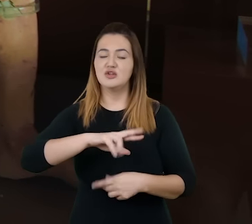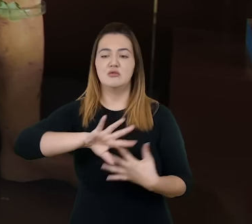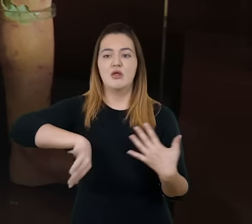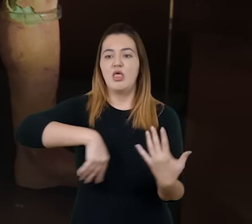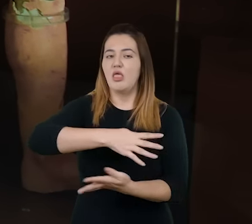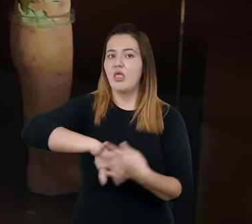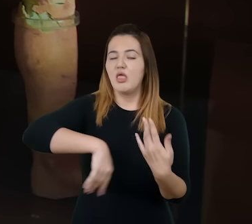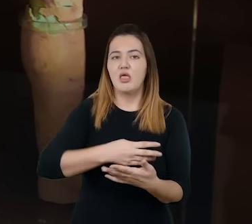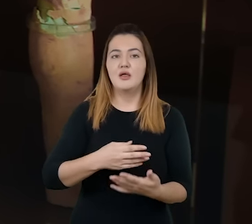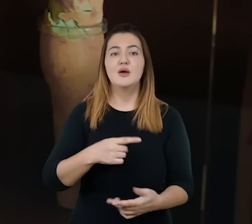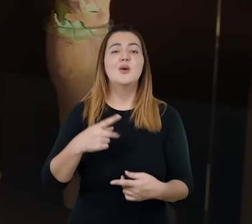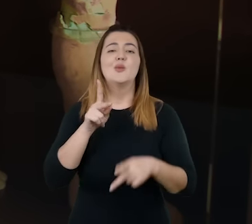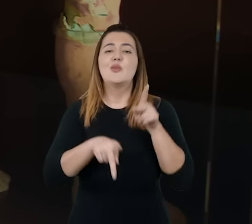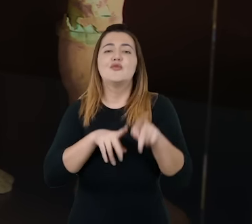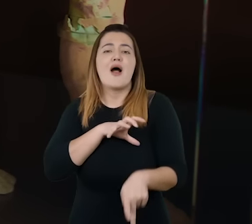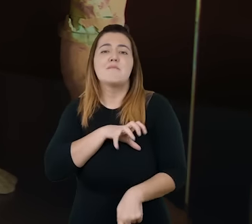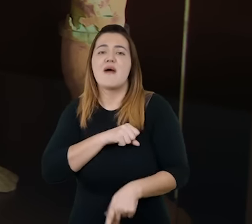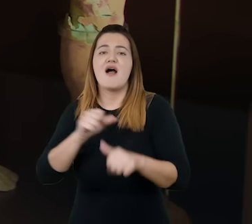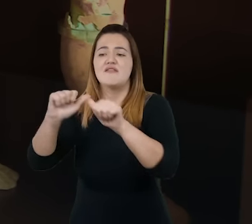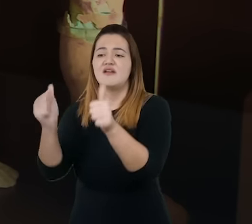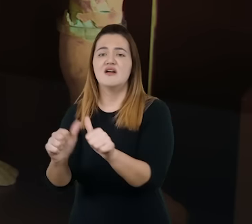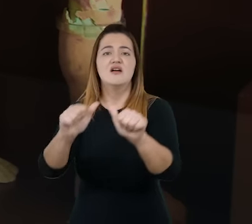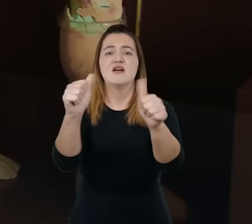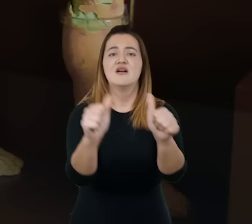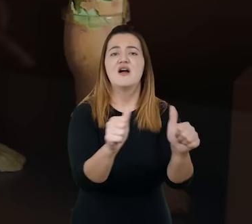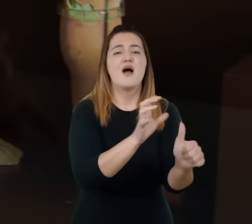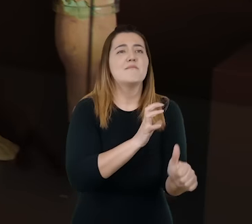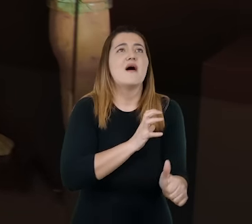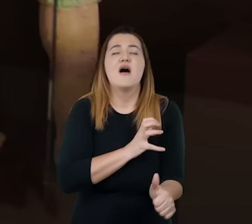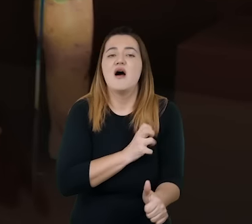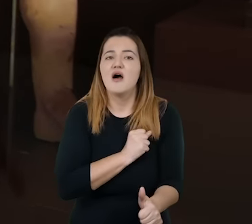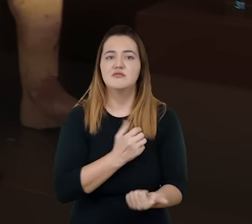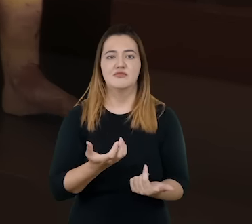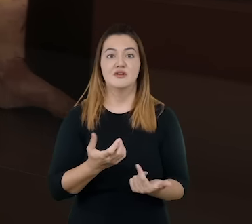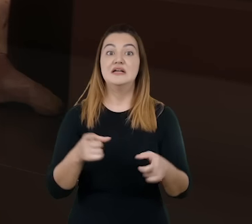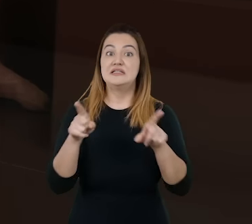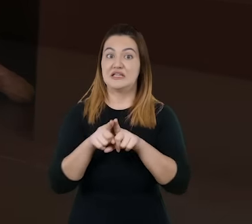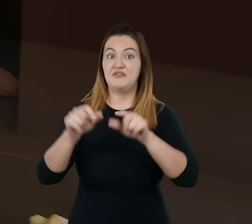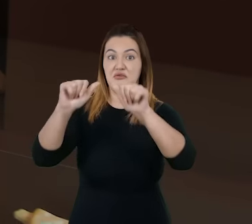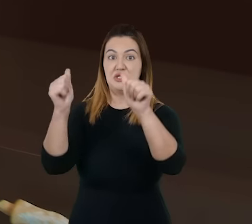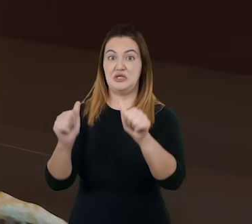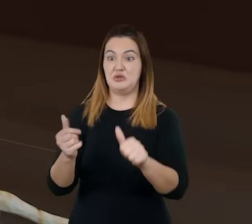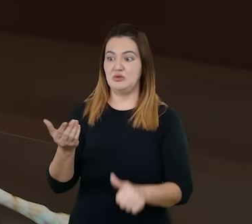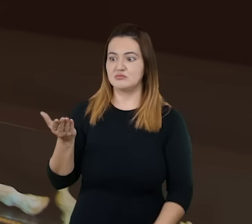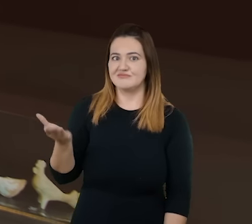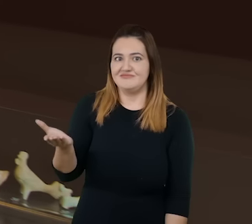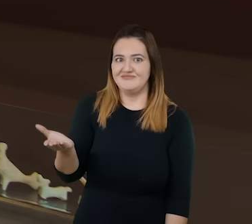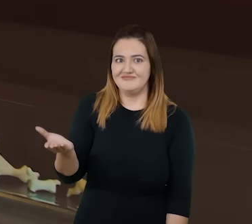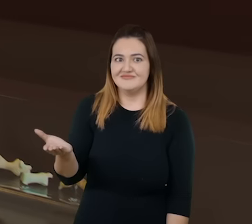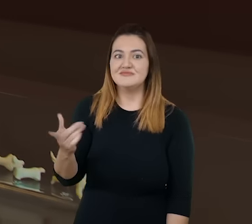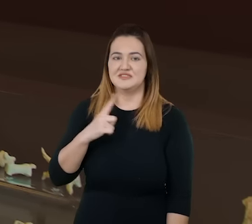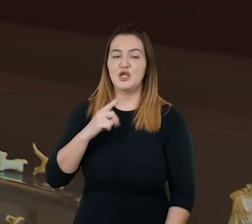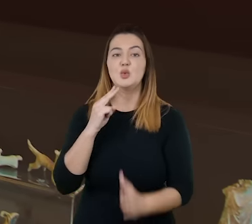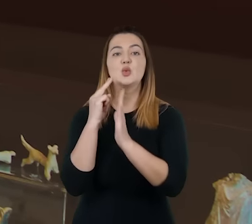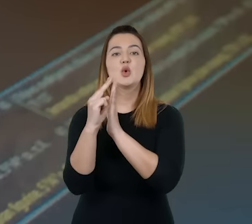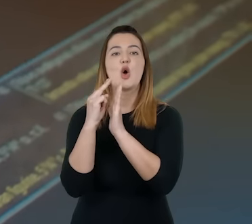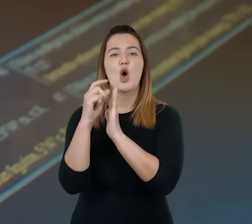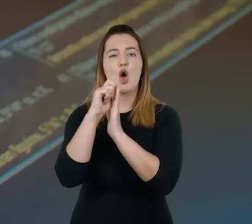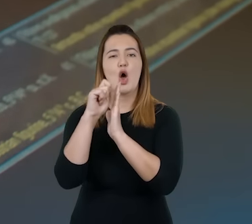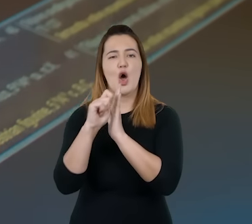ser corrigida. E o povo amava essas divindades. Tanto é que o nome do grande Deus está aqui,